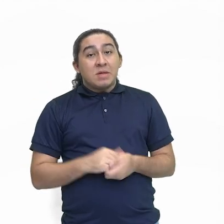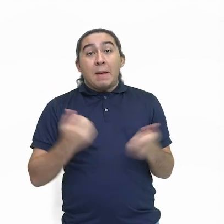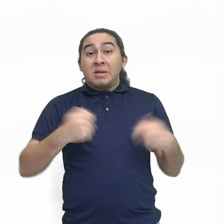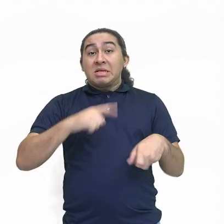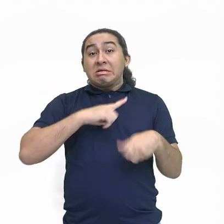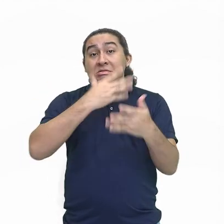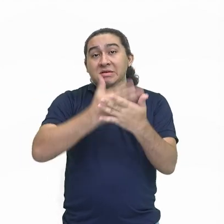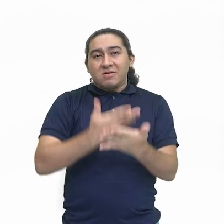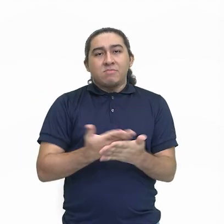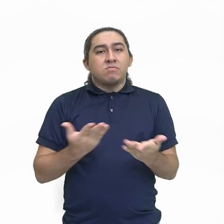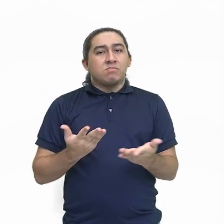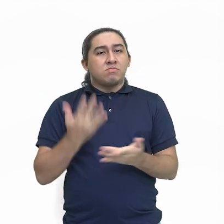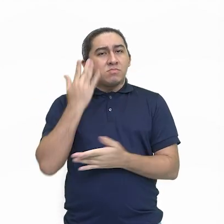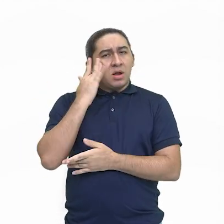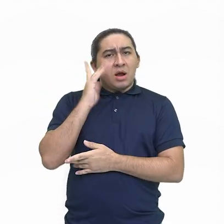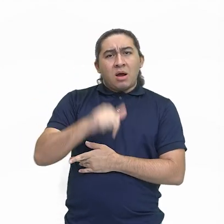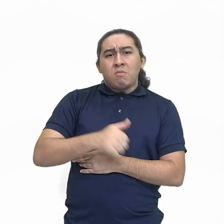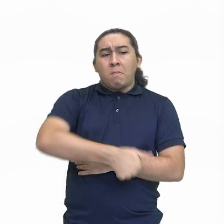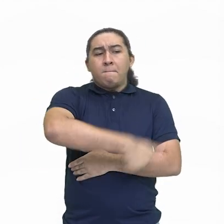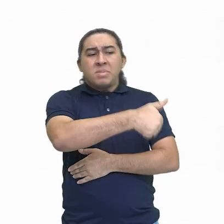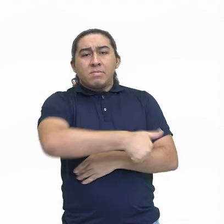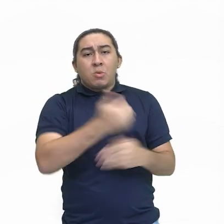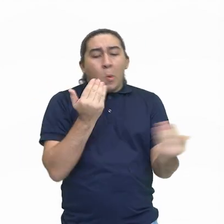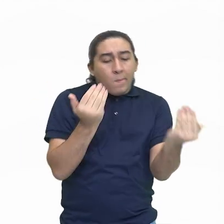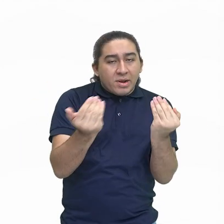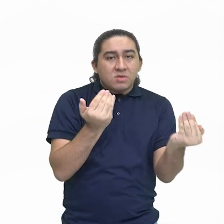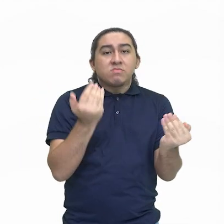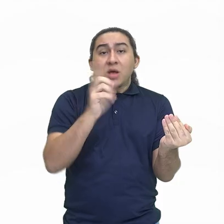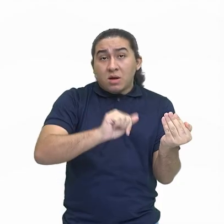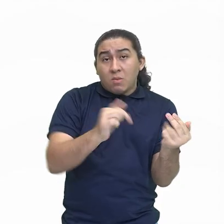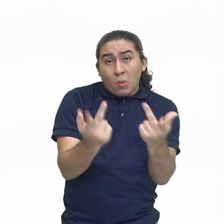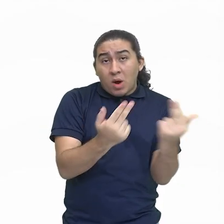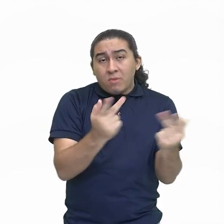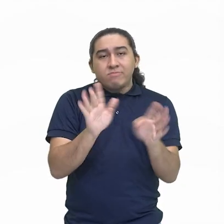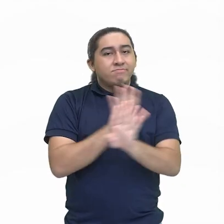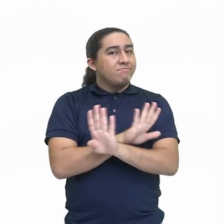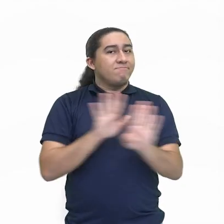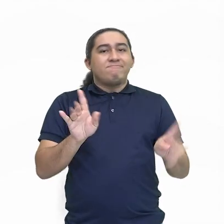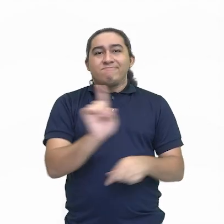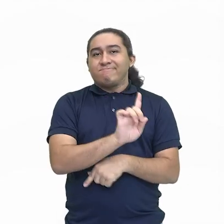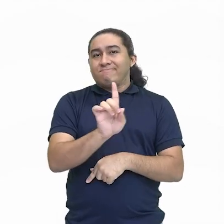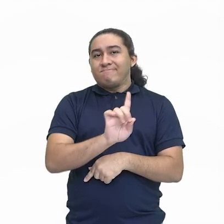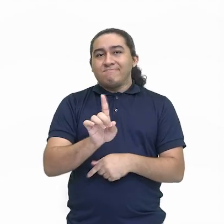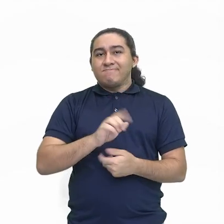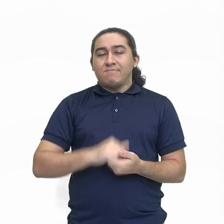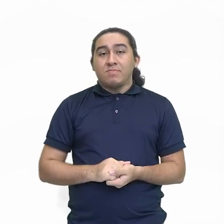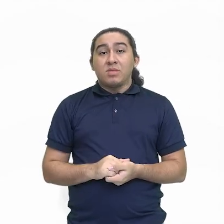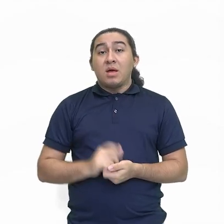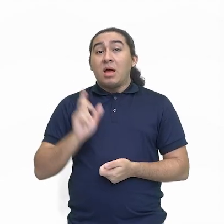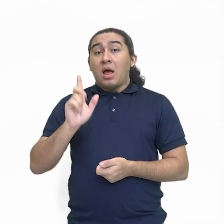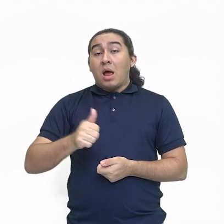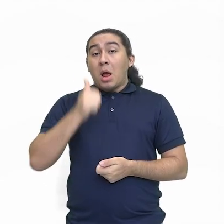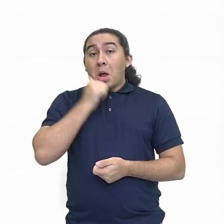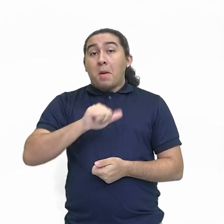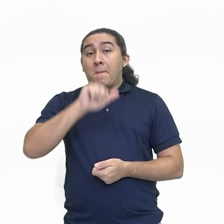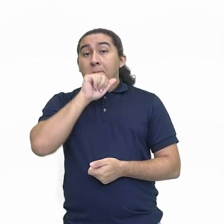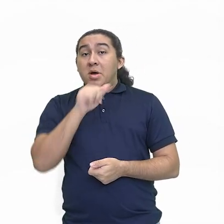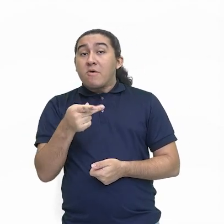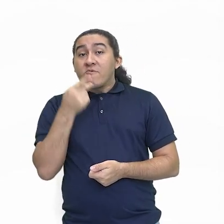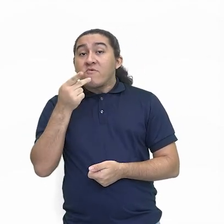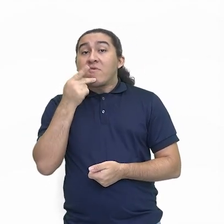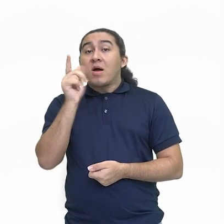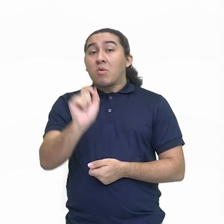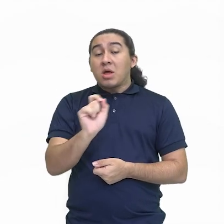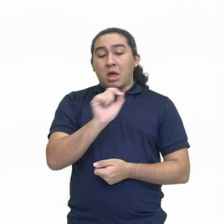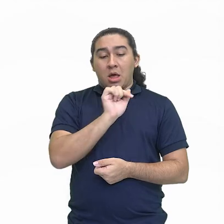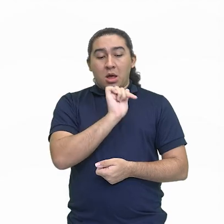mesmo sentido do primeiro quadro? Não, ela está aí, né, falando que ele tinha